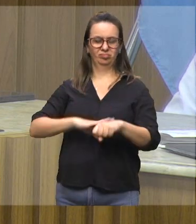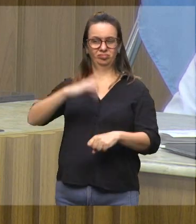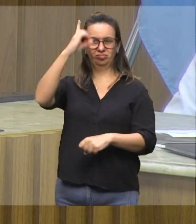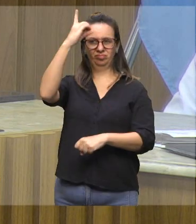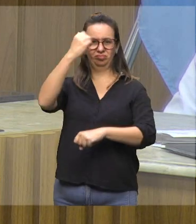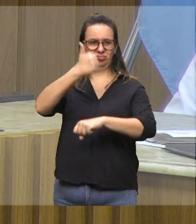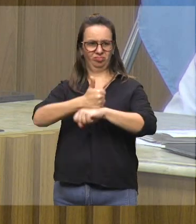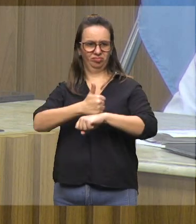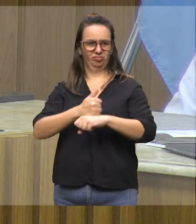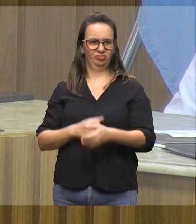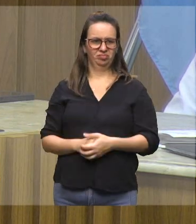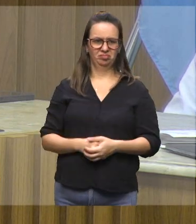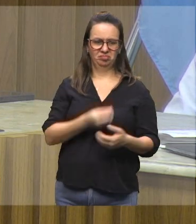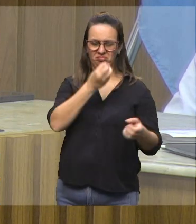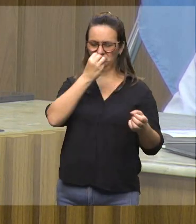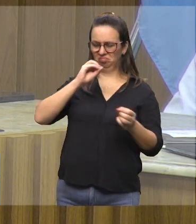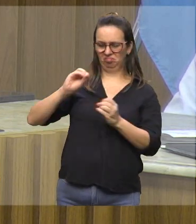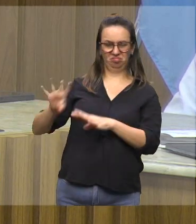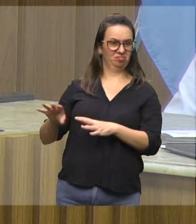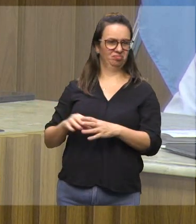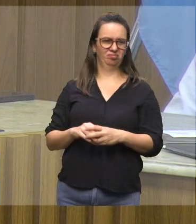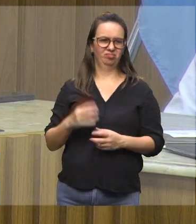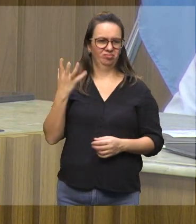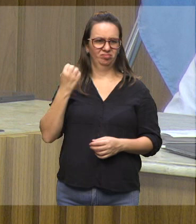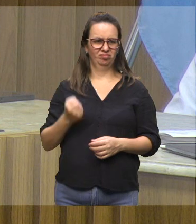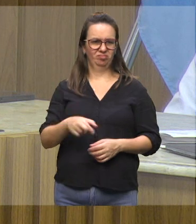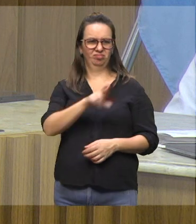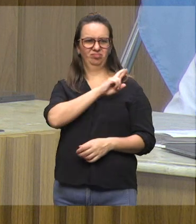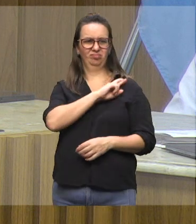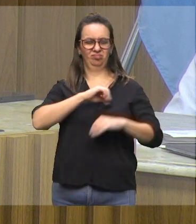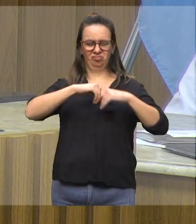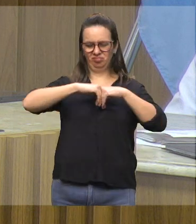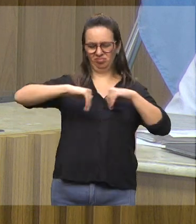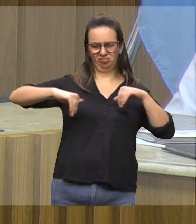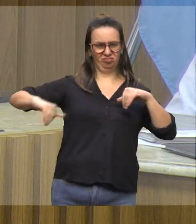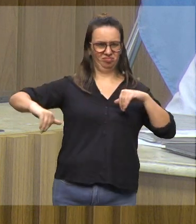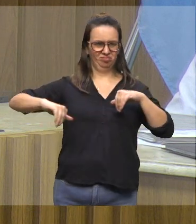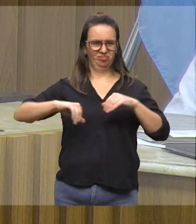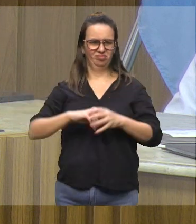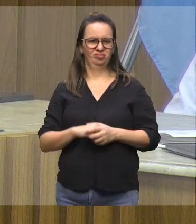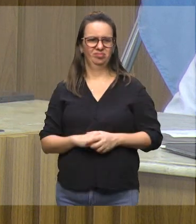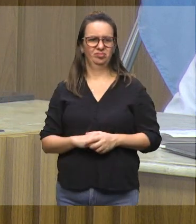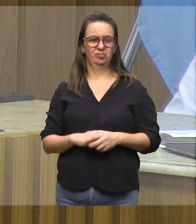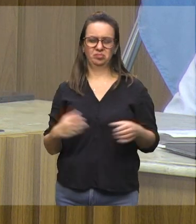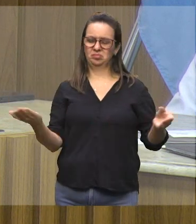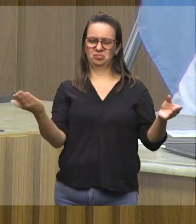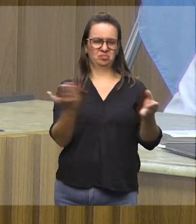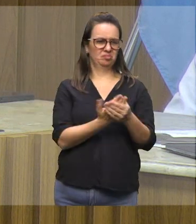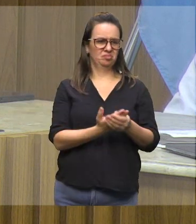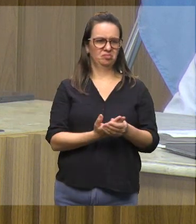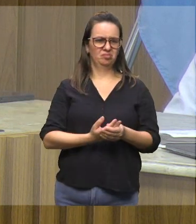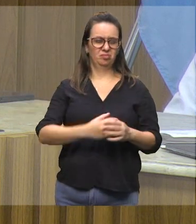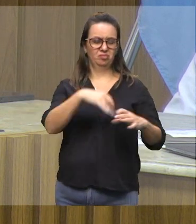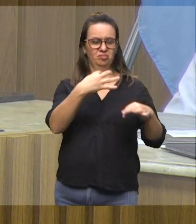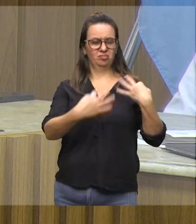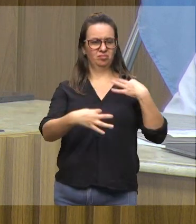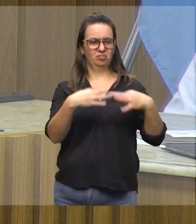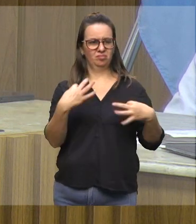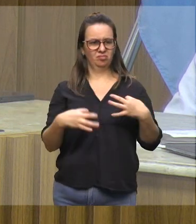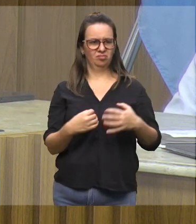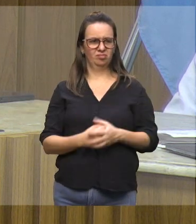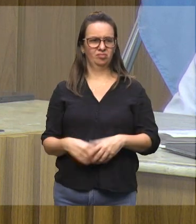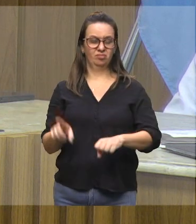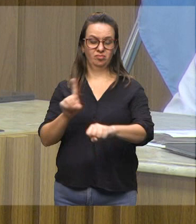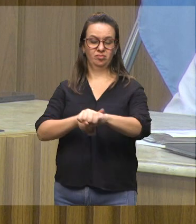apurar essa responsabilidade, seja através do afastamento, através do conselho, seja através do processo administrativo disciplinar, a hora